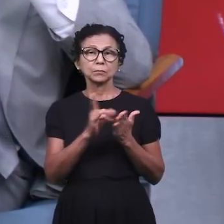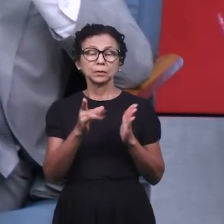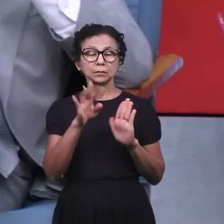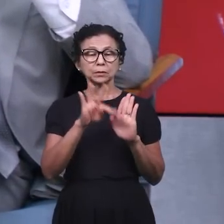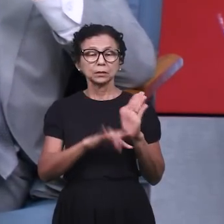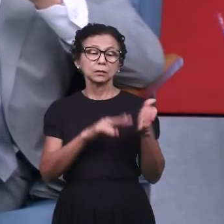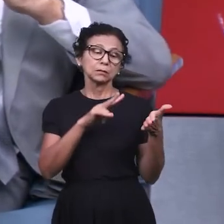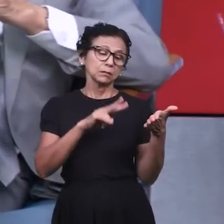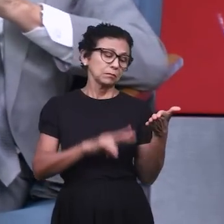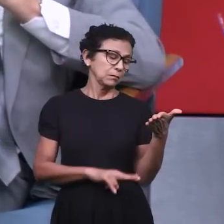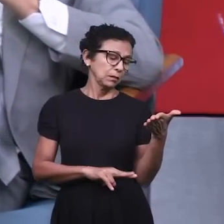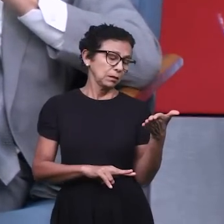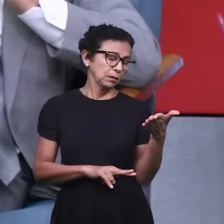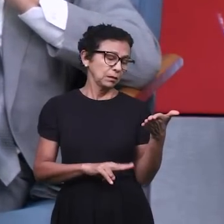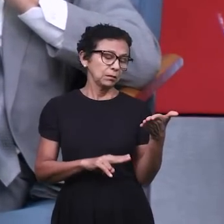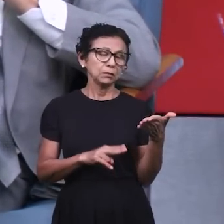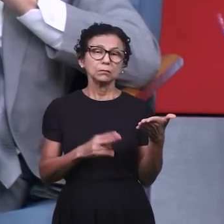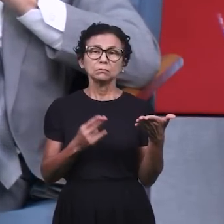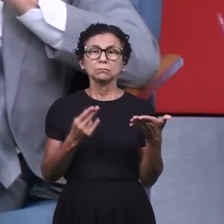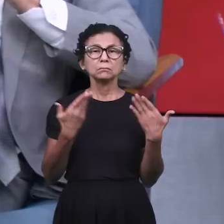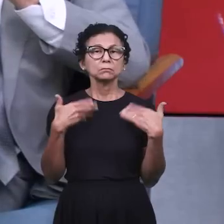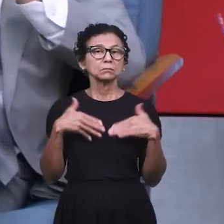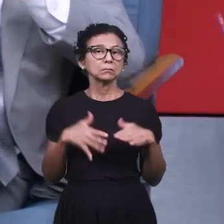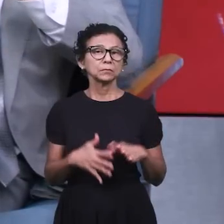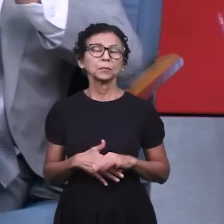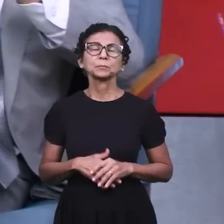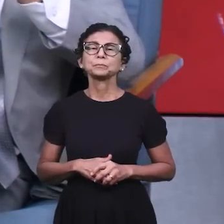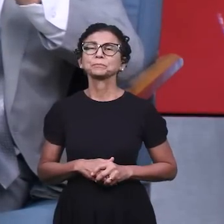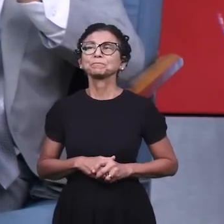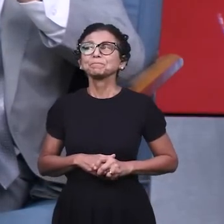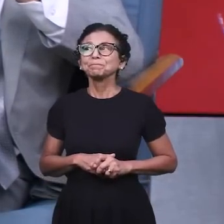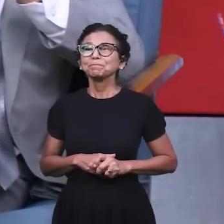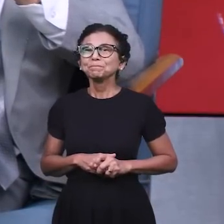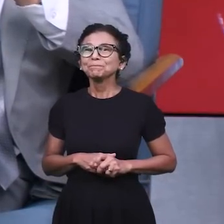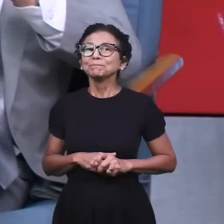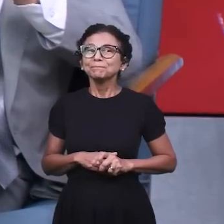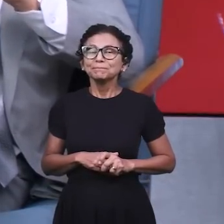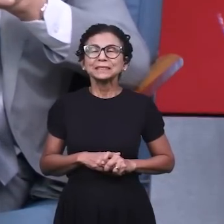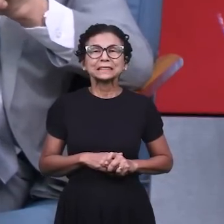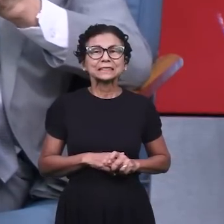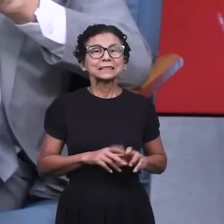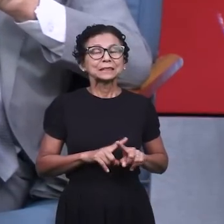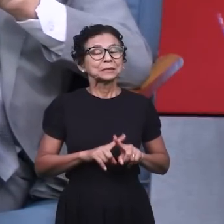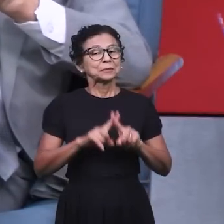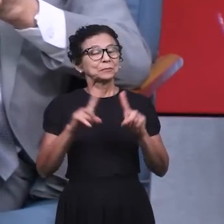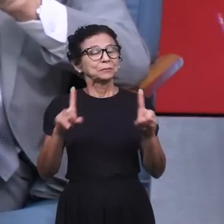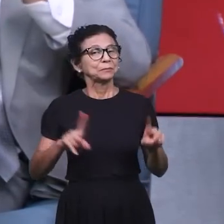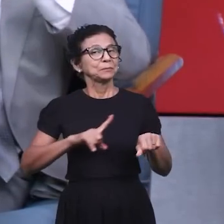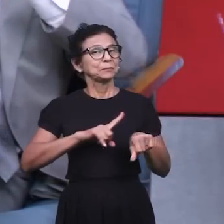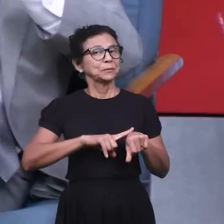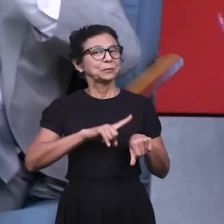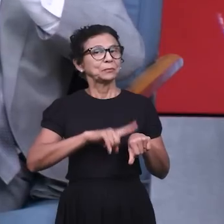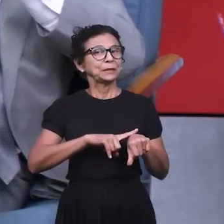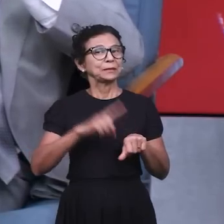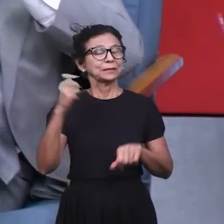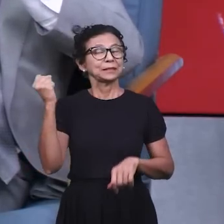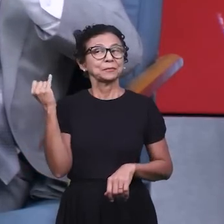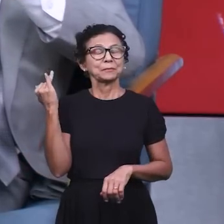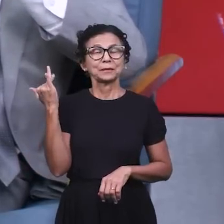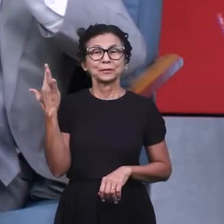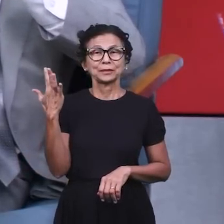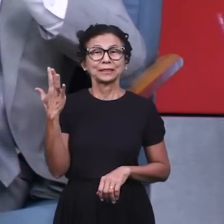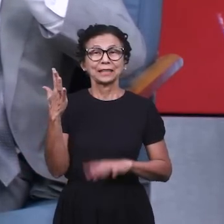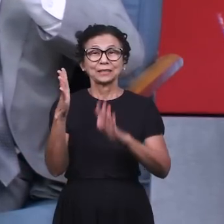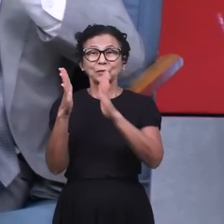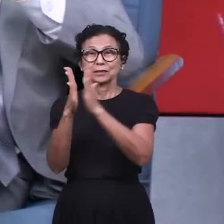palavra e tudo, mas aquele momento ali seu de madrugada, aquele